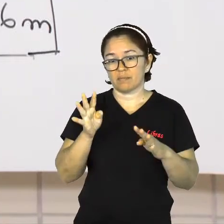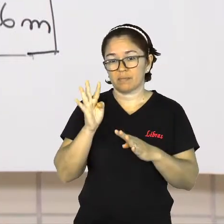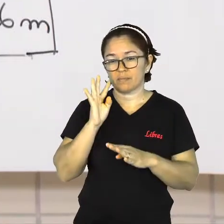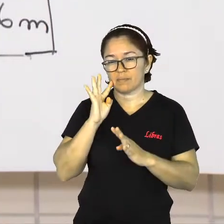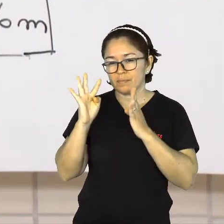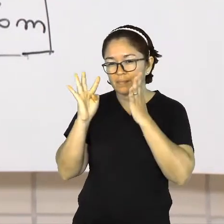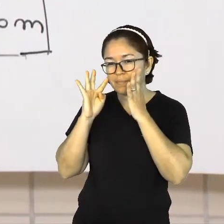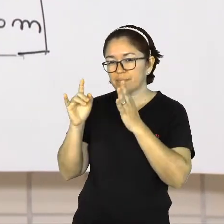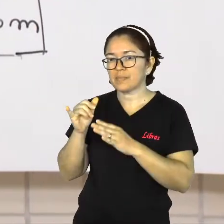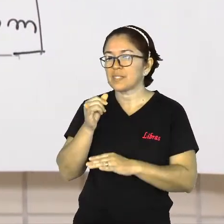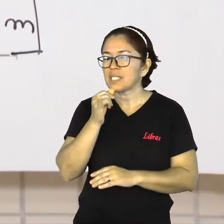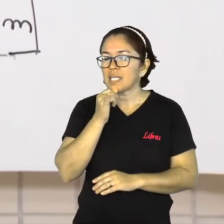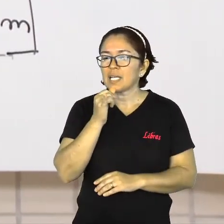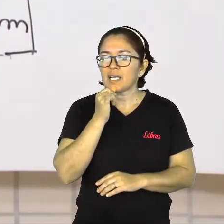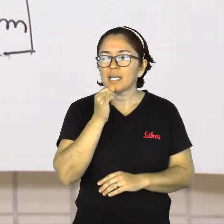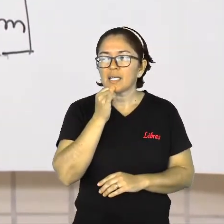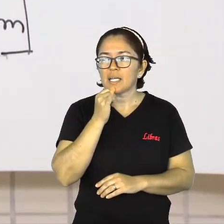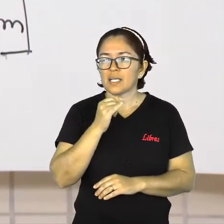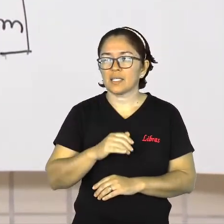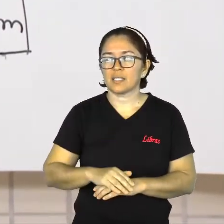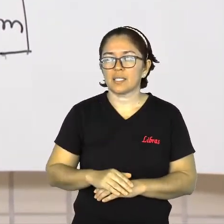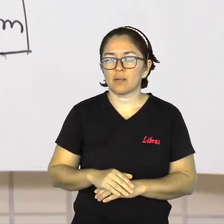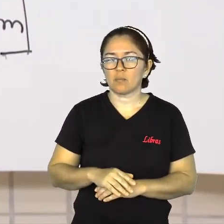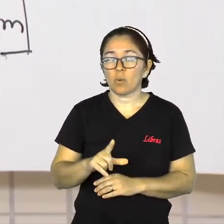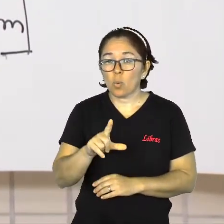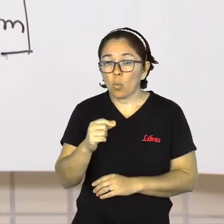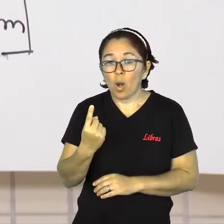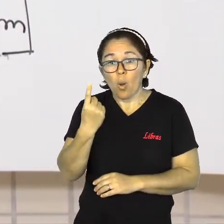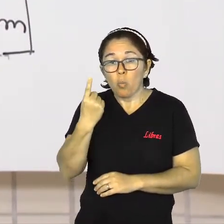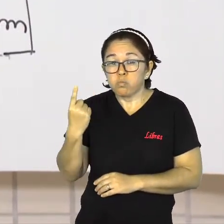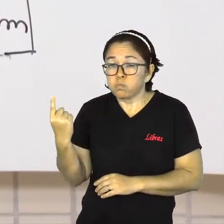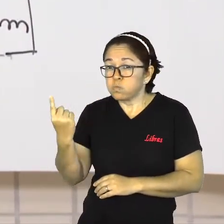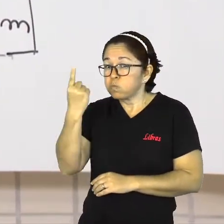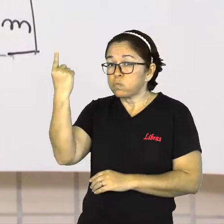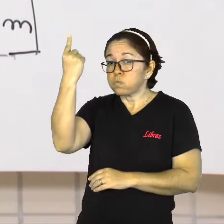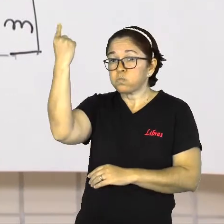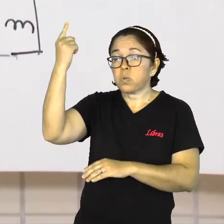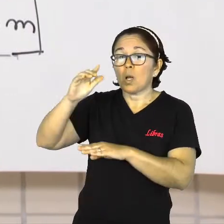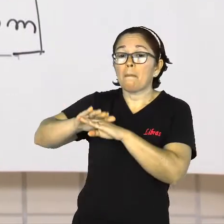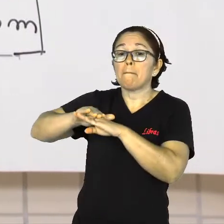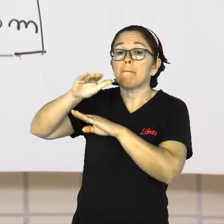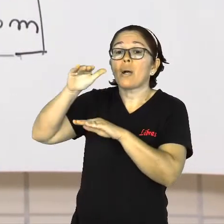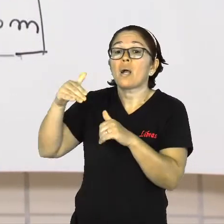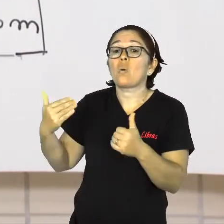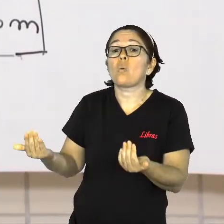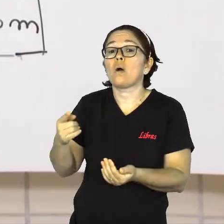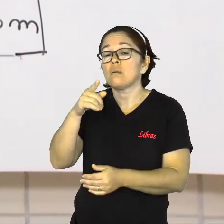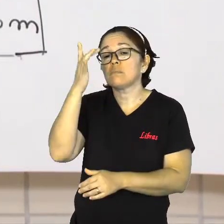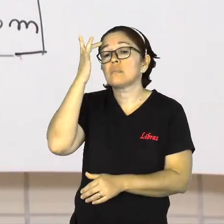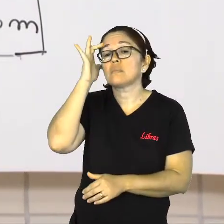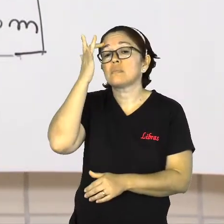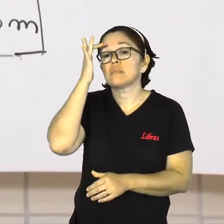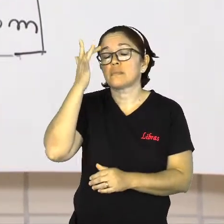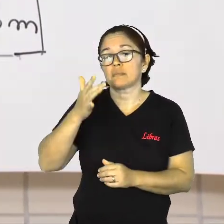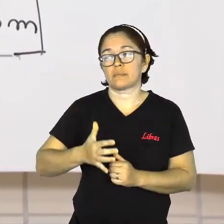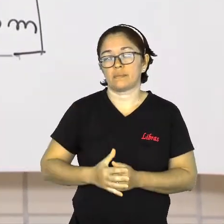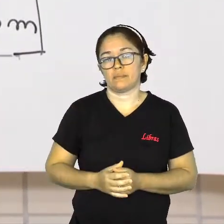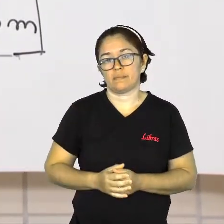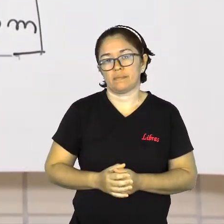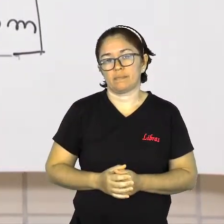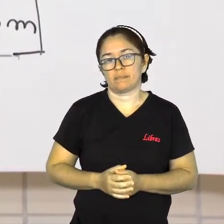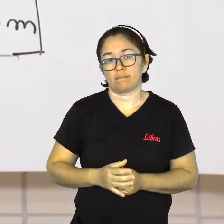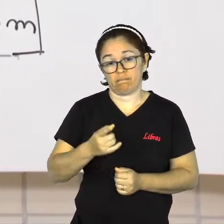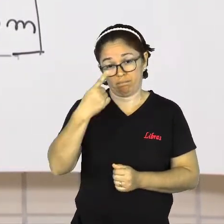você acha aqui que seria o mais alto da turma? Quem é o mais alto, turma?